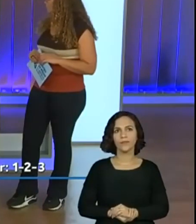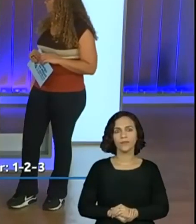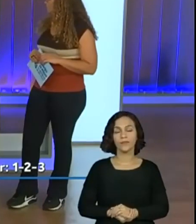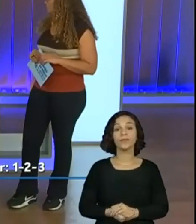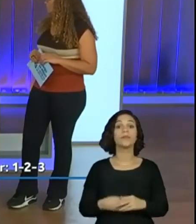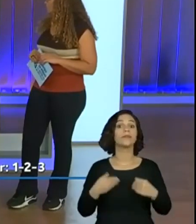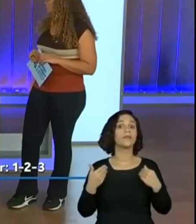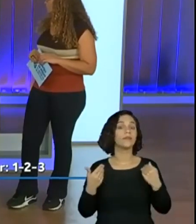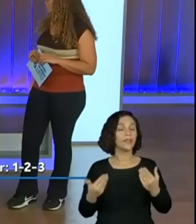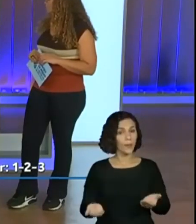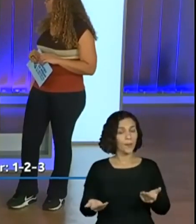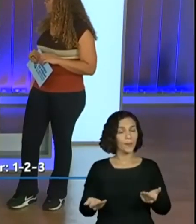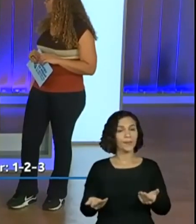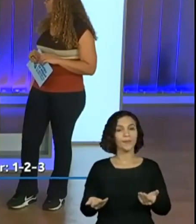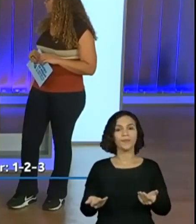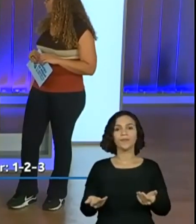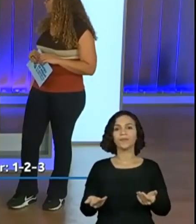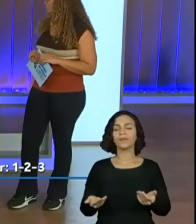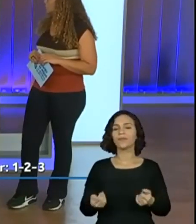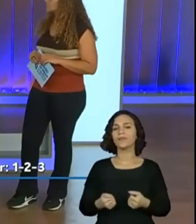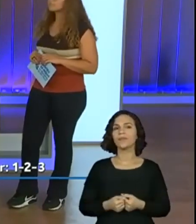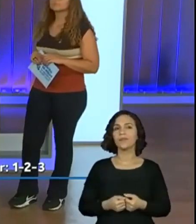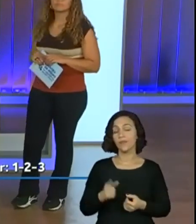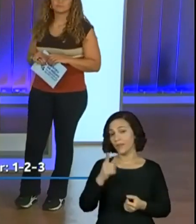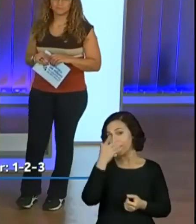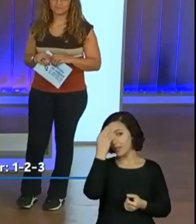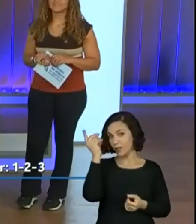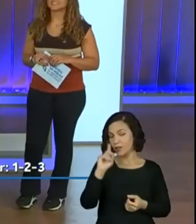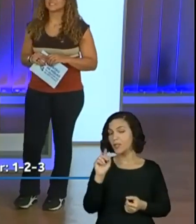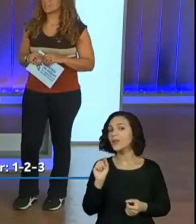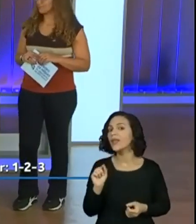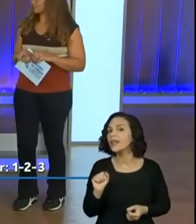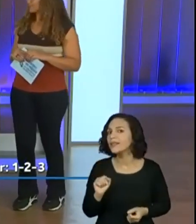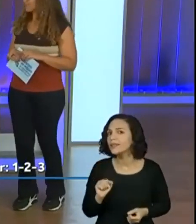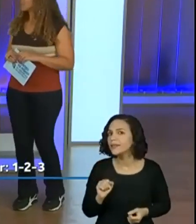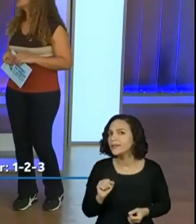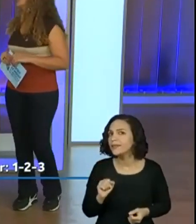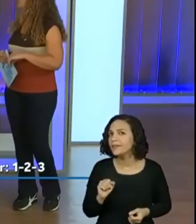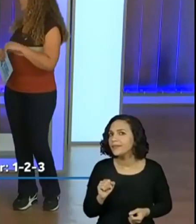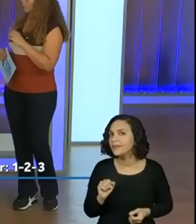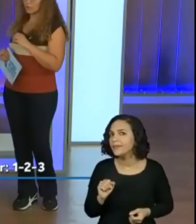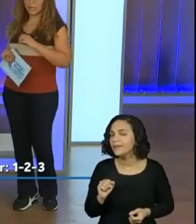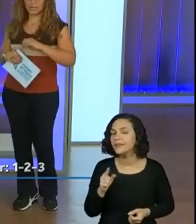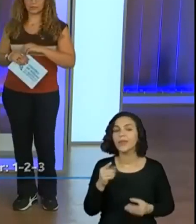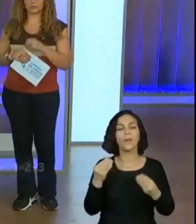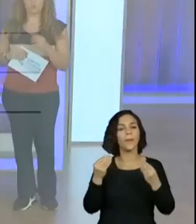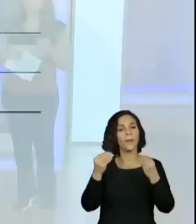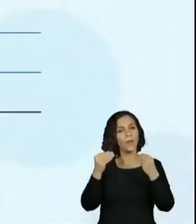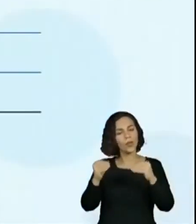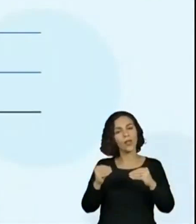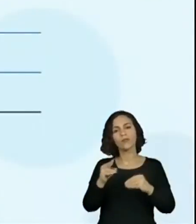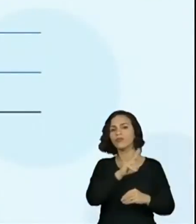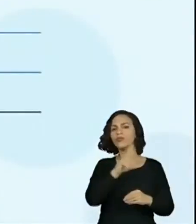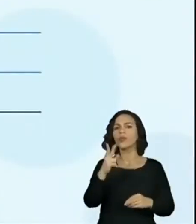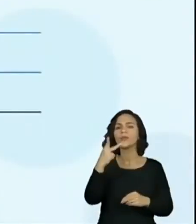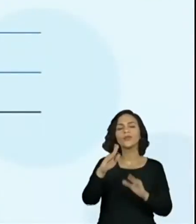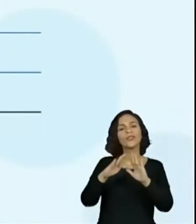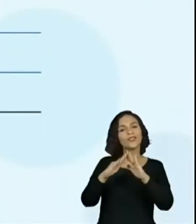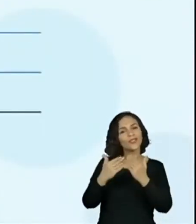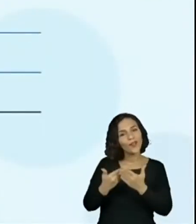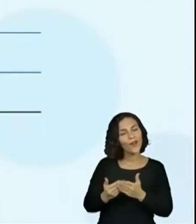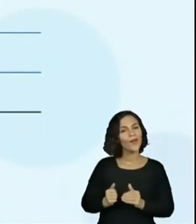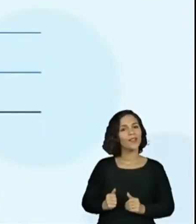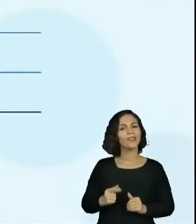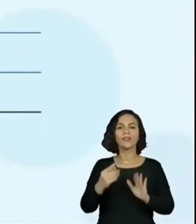Então, a gente vai aqui, não esqueçam do quê, Pro? Do quê? De colocar o nome da escola nos